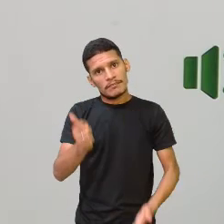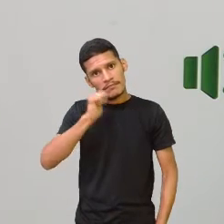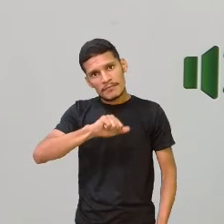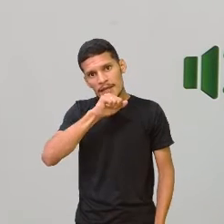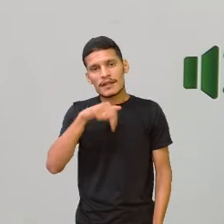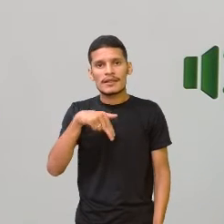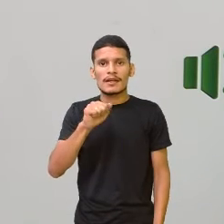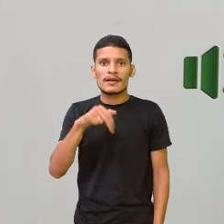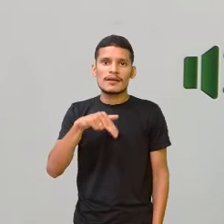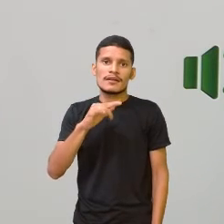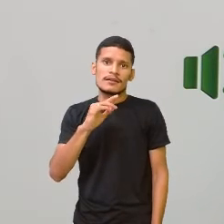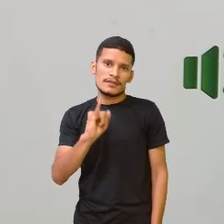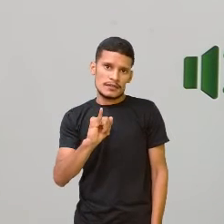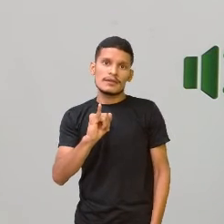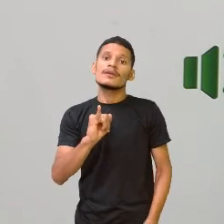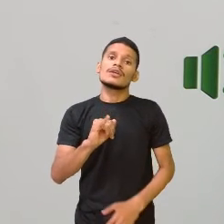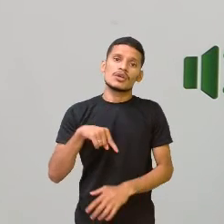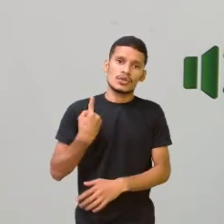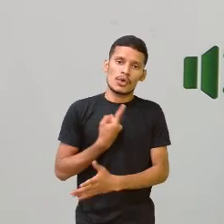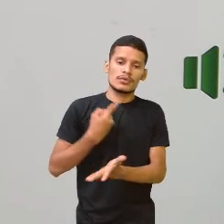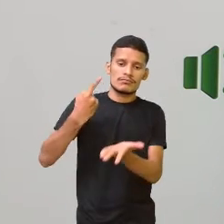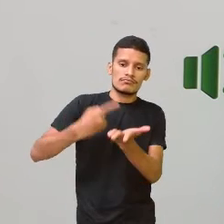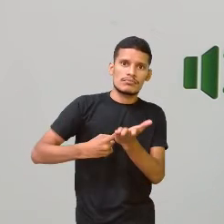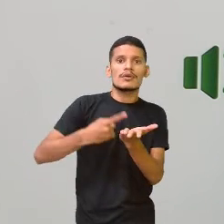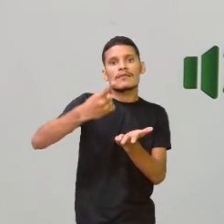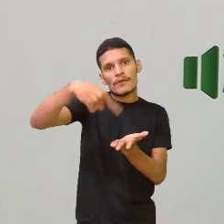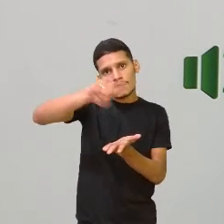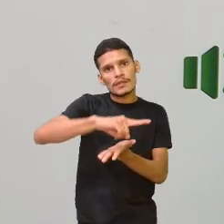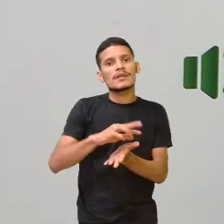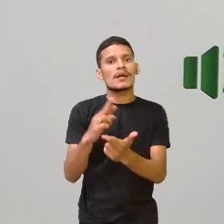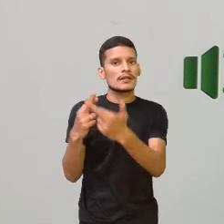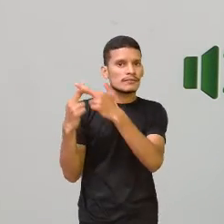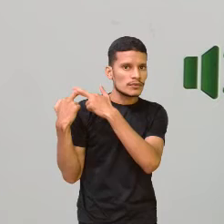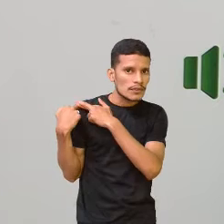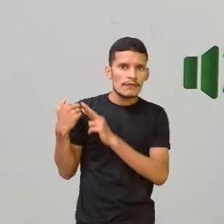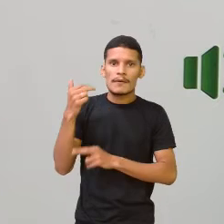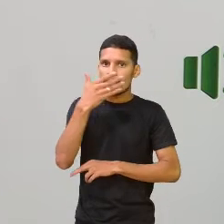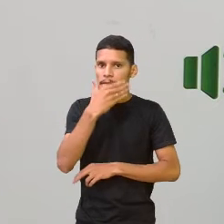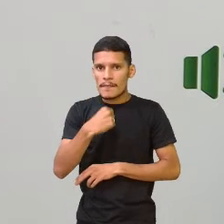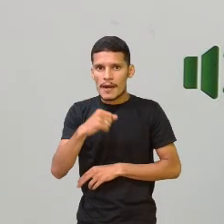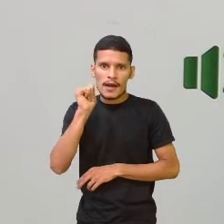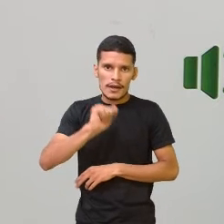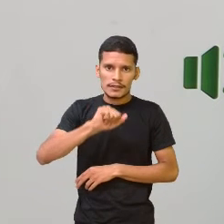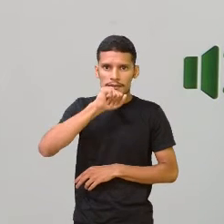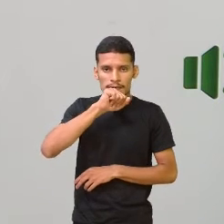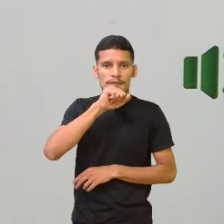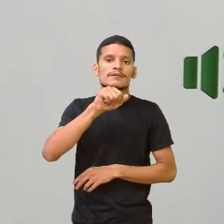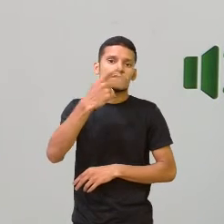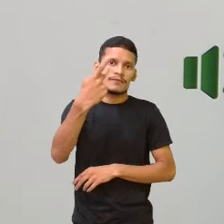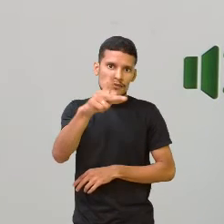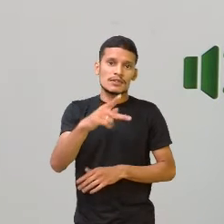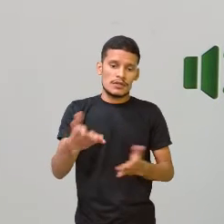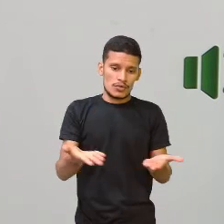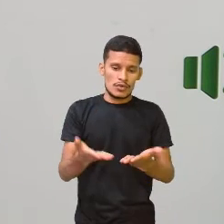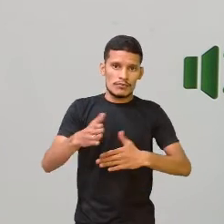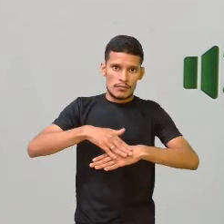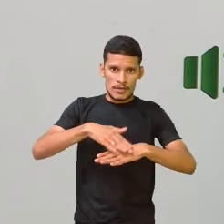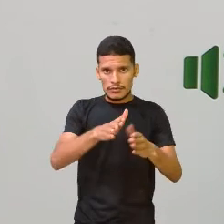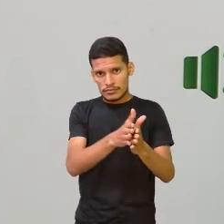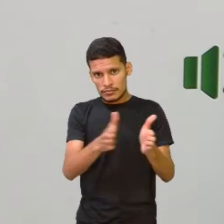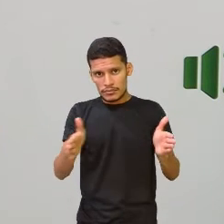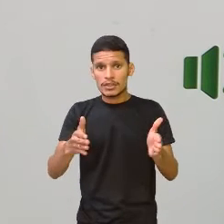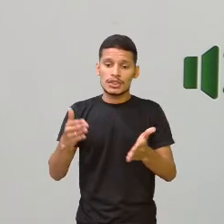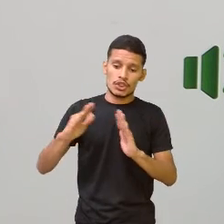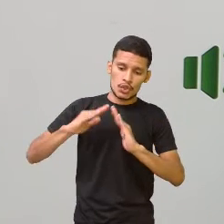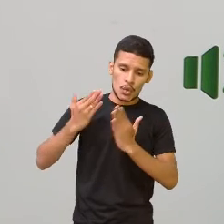né? A gente conta muito com a presença dos responsáveis, dos pais de vocês, tá? Nesse processo. A escola